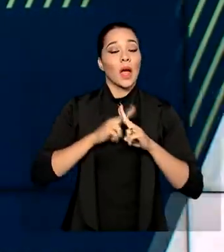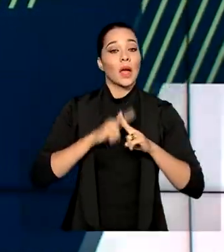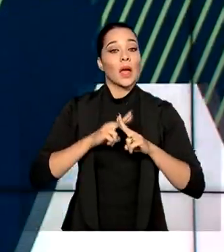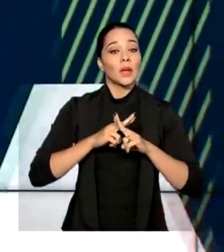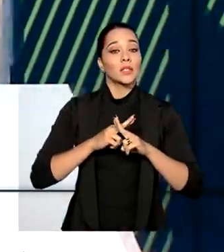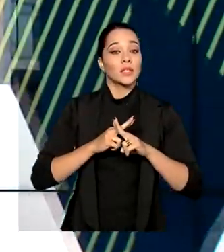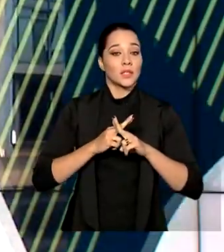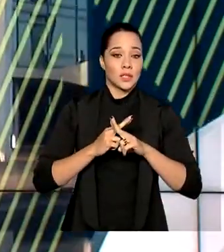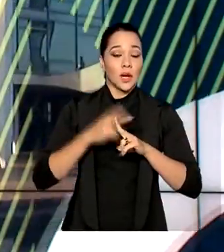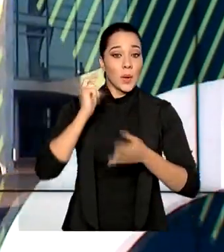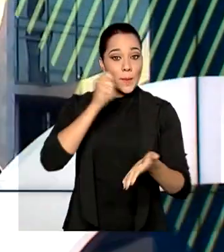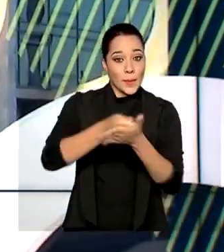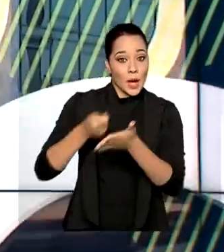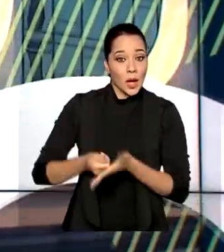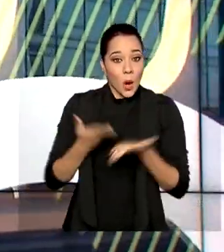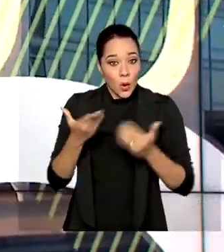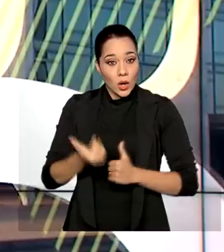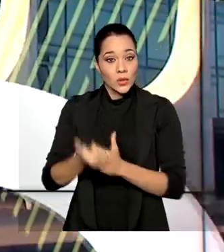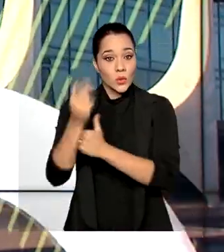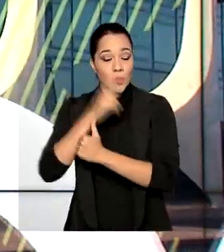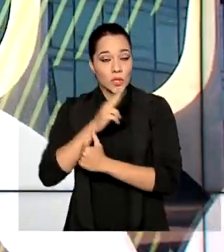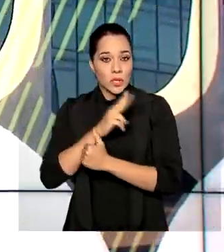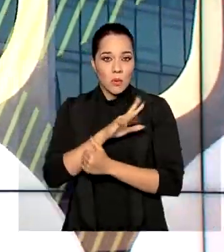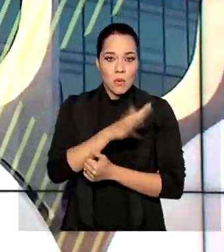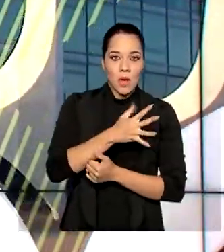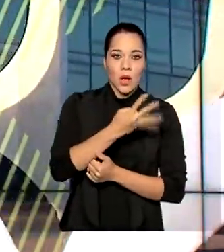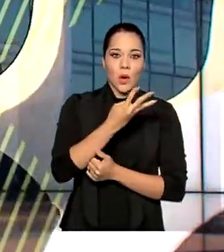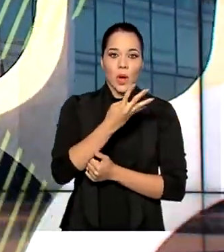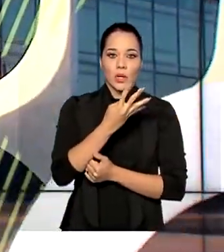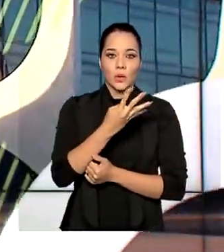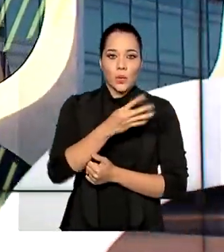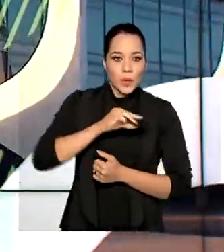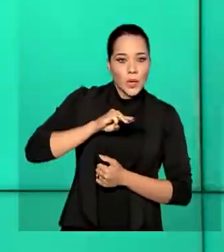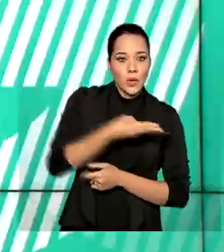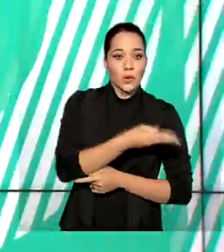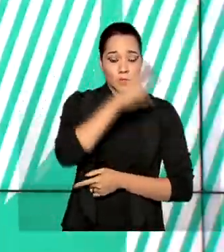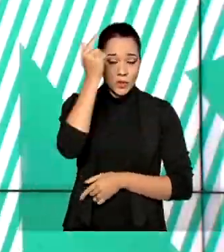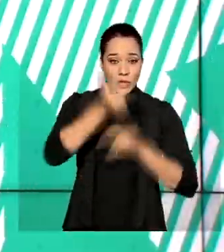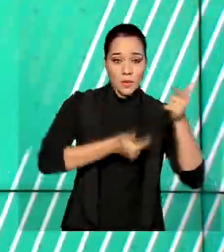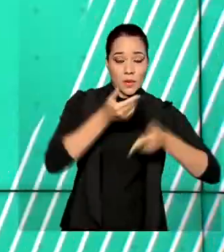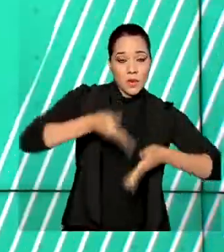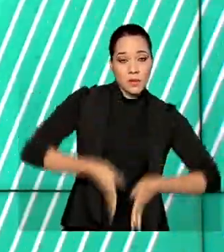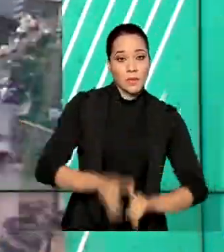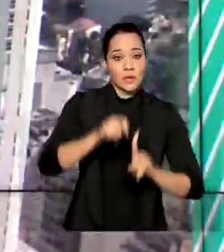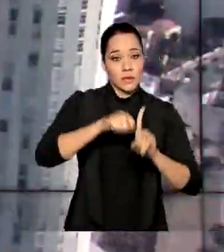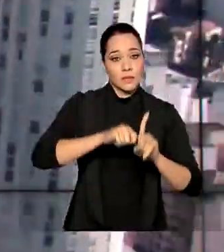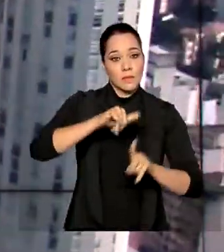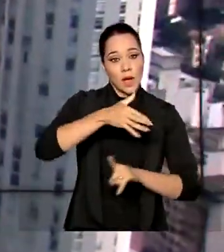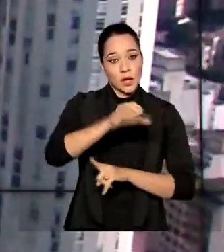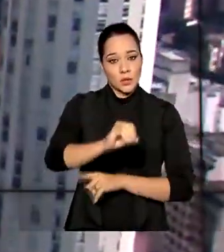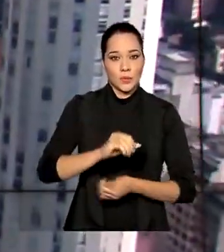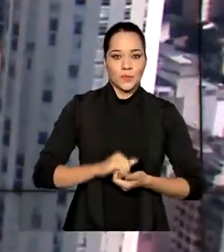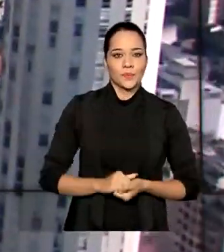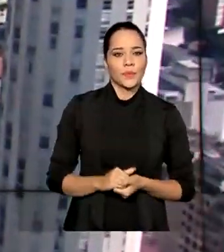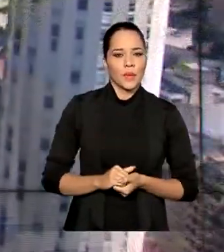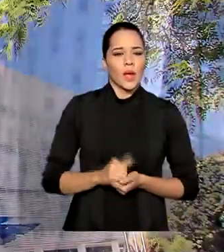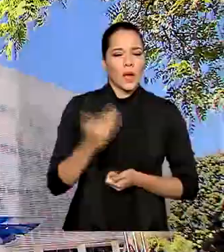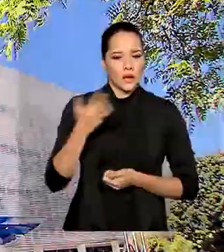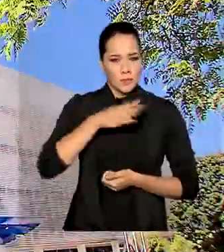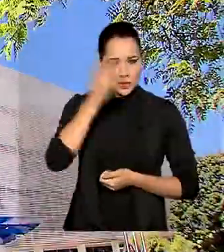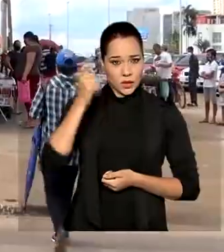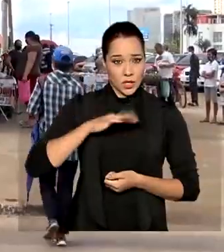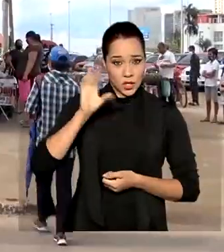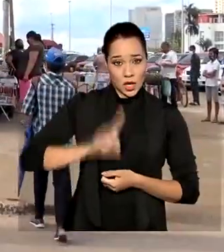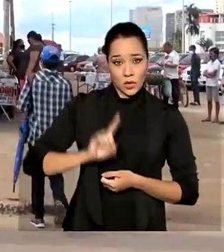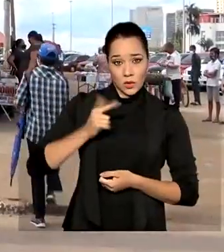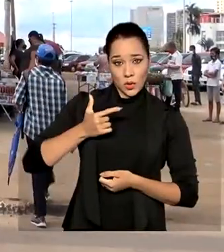Econômica Federal paga hoje o auxílio emergencial para quase 4 milhões de trabalhadores nascidos em março. Entre os beneficiários,